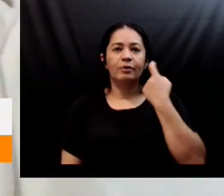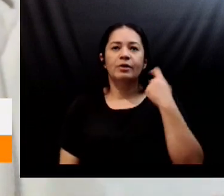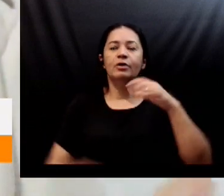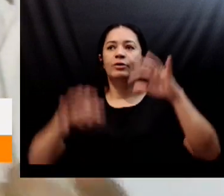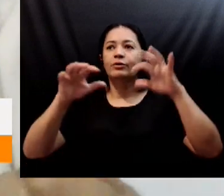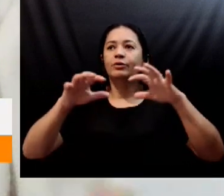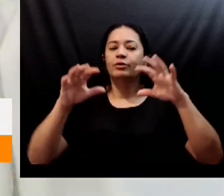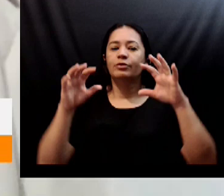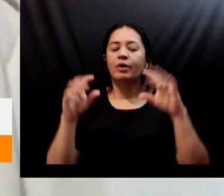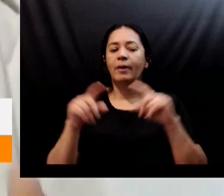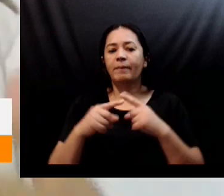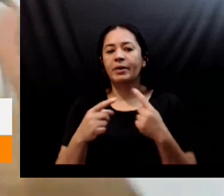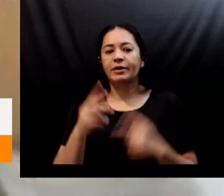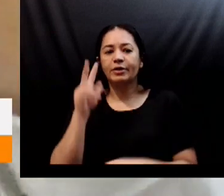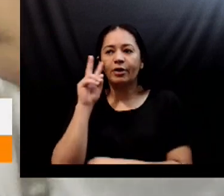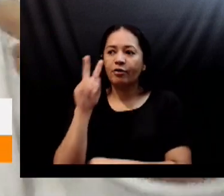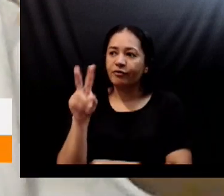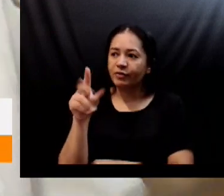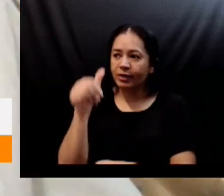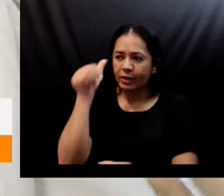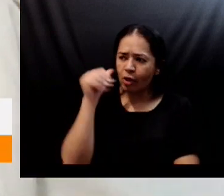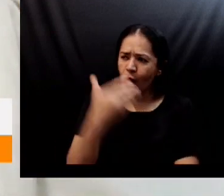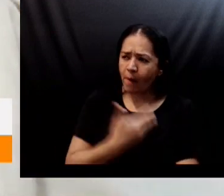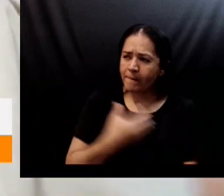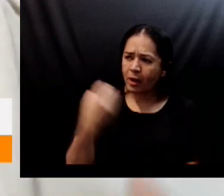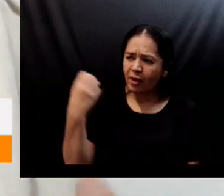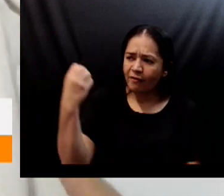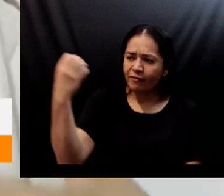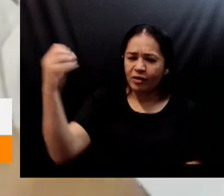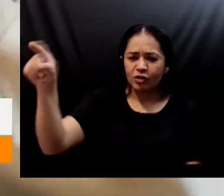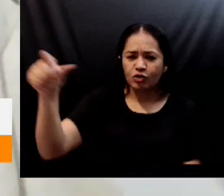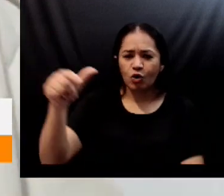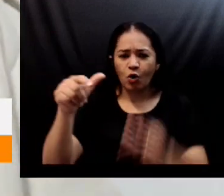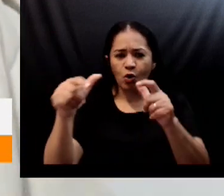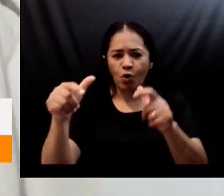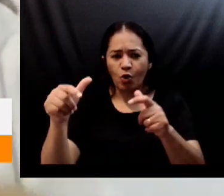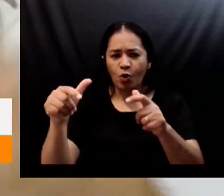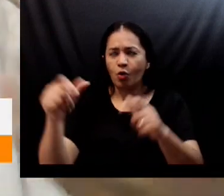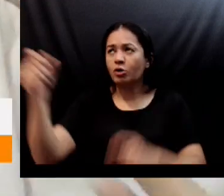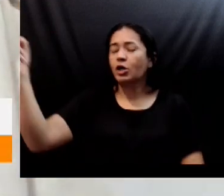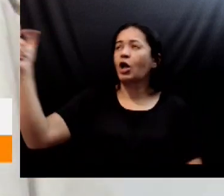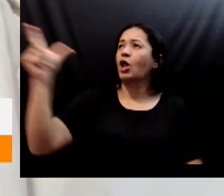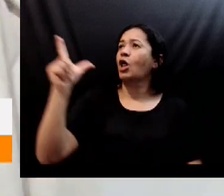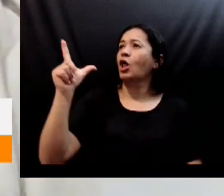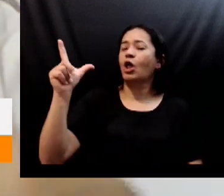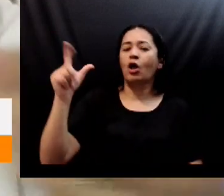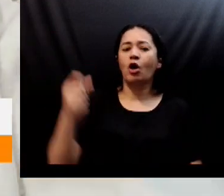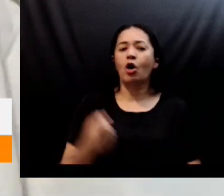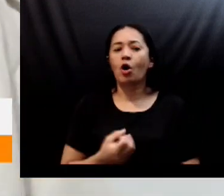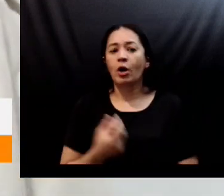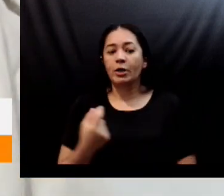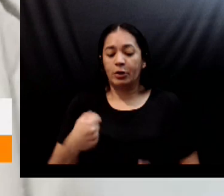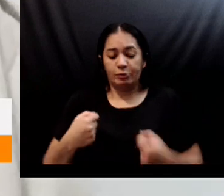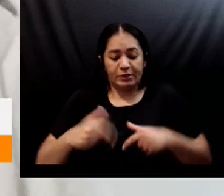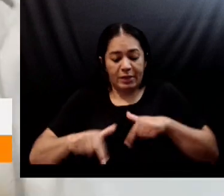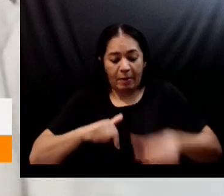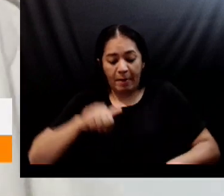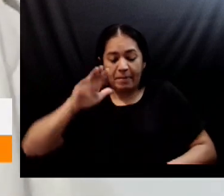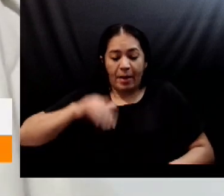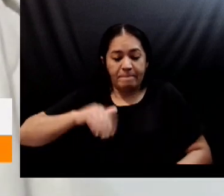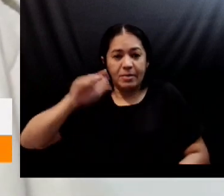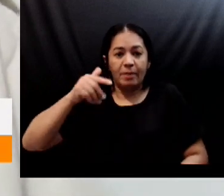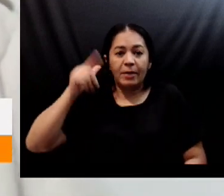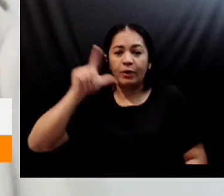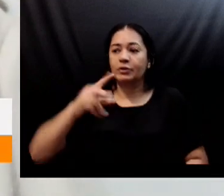que uma amiga viajou e foi para um lugar que está super sol, e quanto que ela gastou, eu tenho que trabalhar mais para eu conseguir o mesmo que ela,